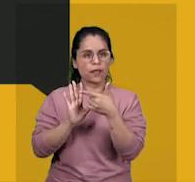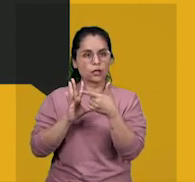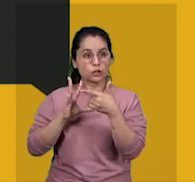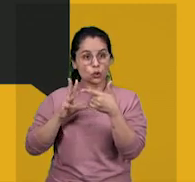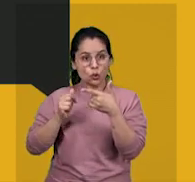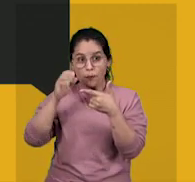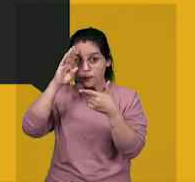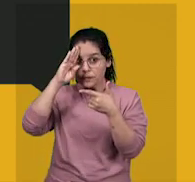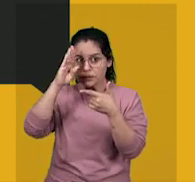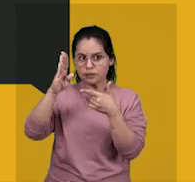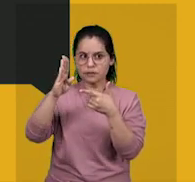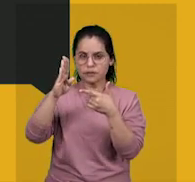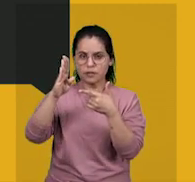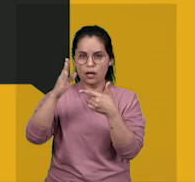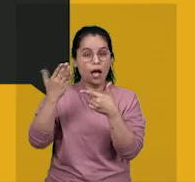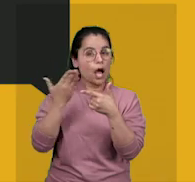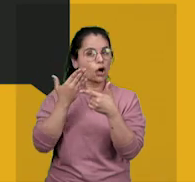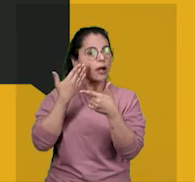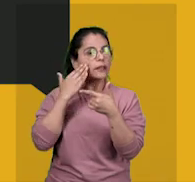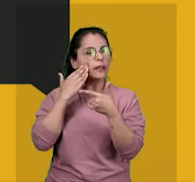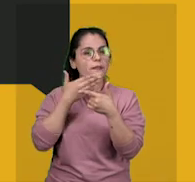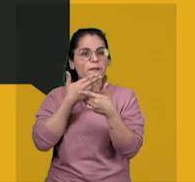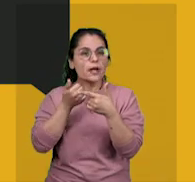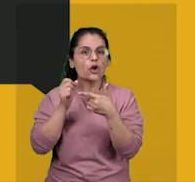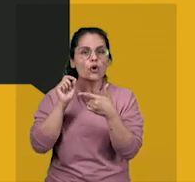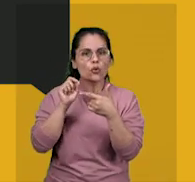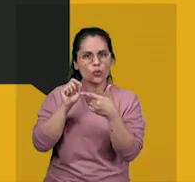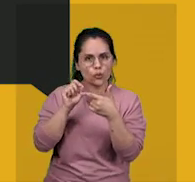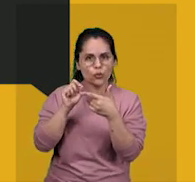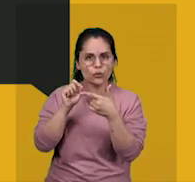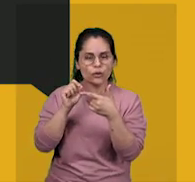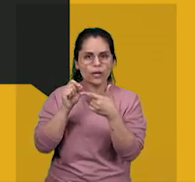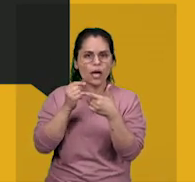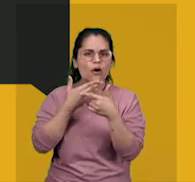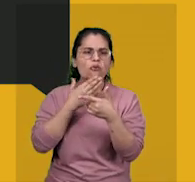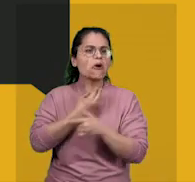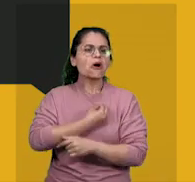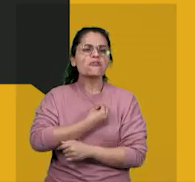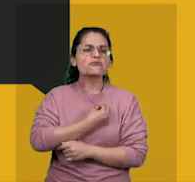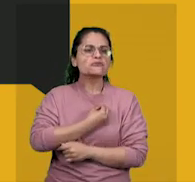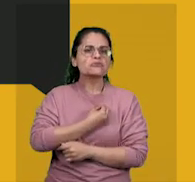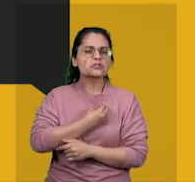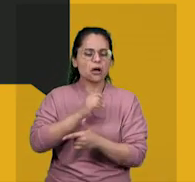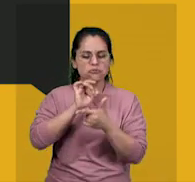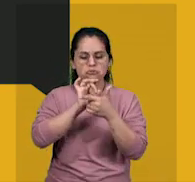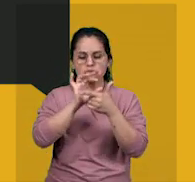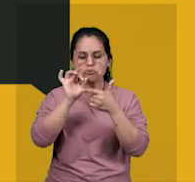órgãos principais. Agora nós vamos entender melhor a função de cada um.